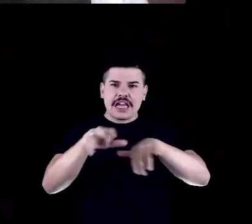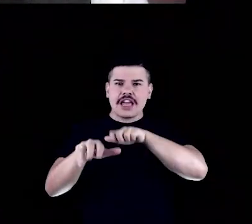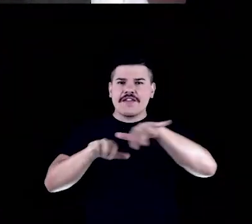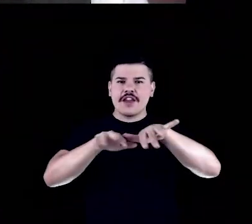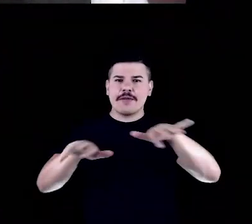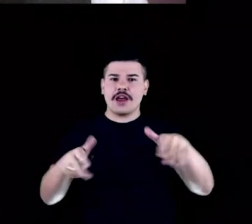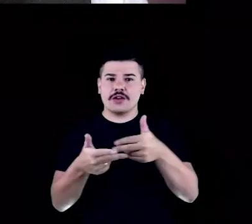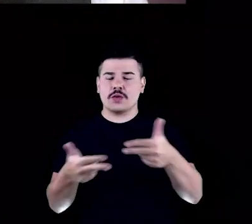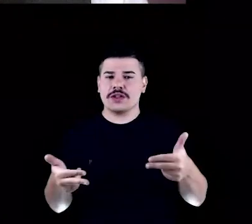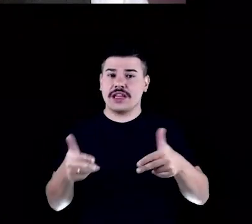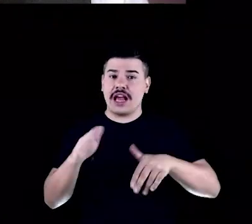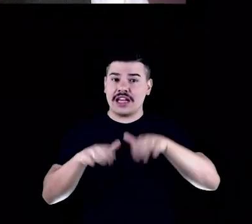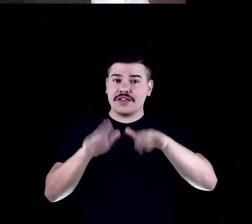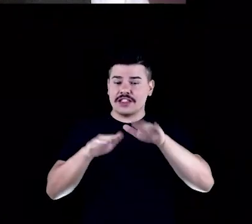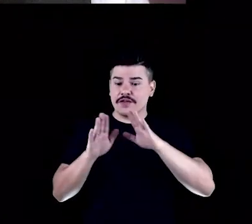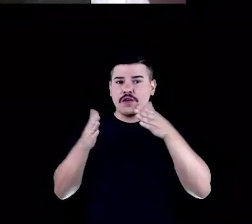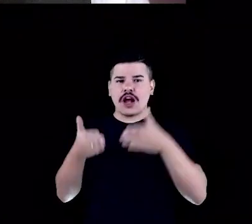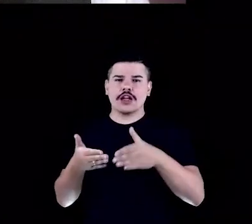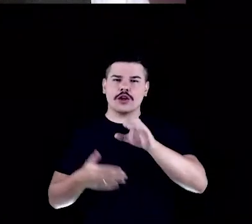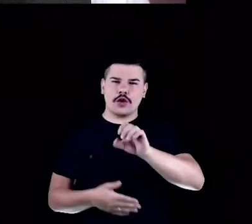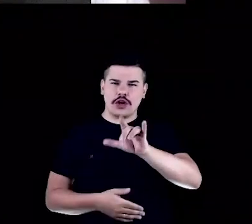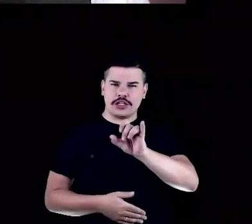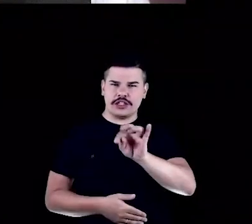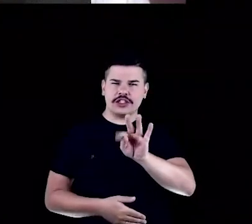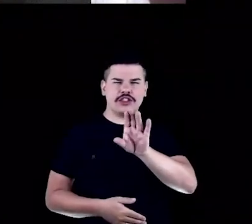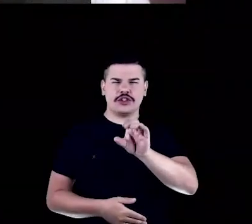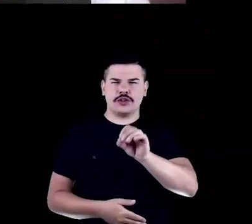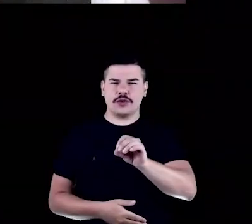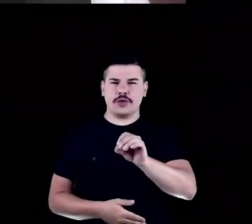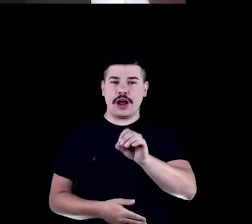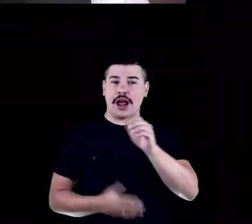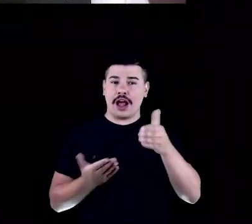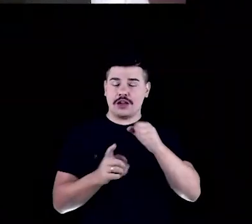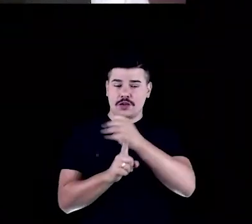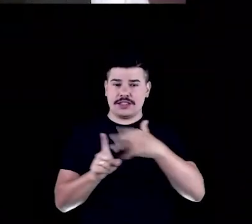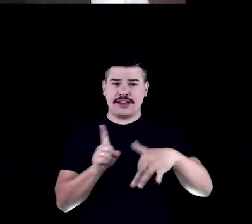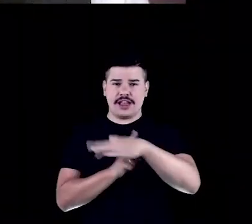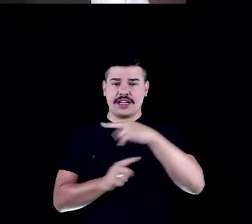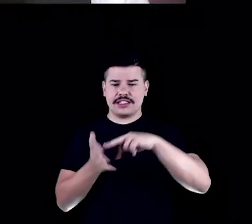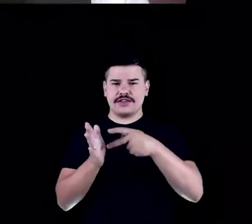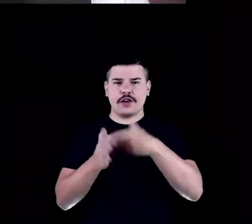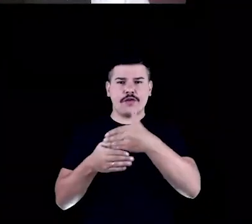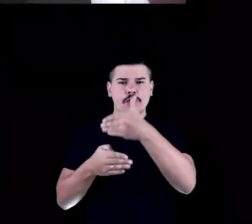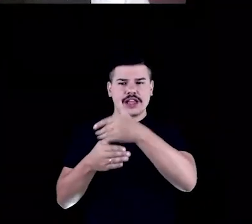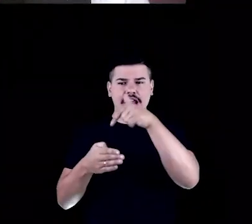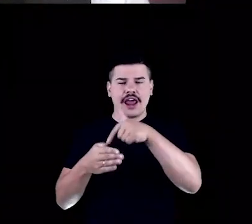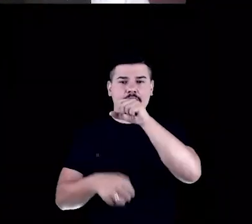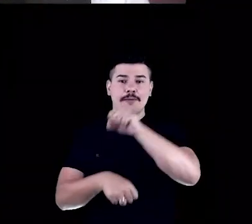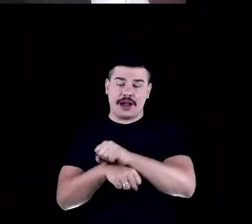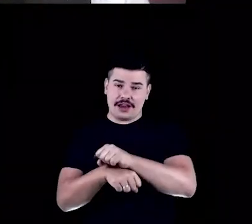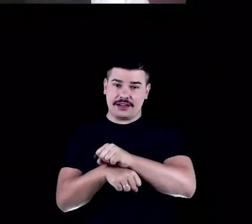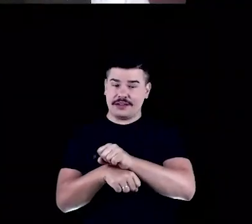porque elas são muito mais holísticas do que a gente imagina. A gente vive numa sociedade em que a fronteira é o que